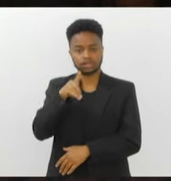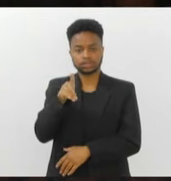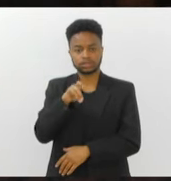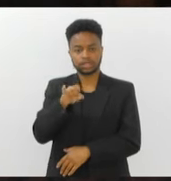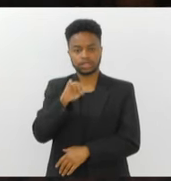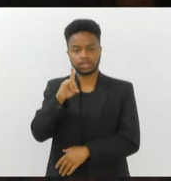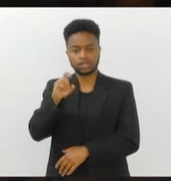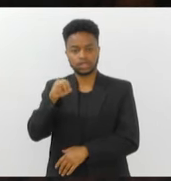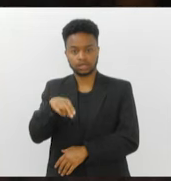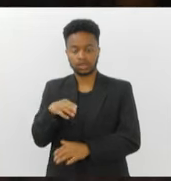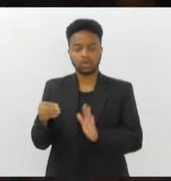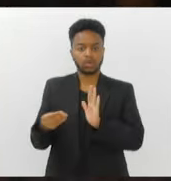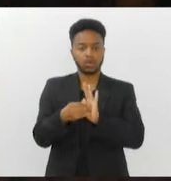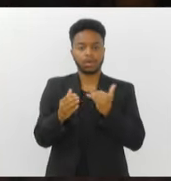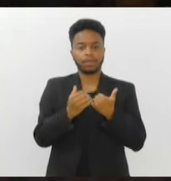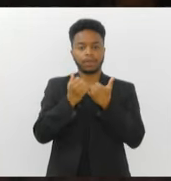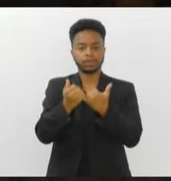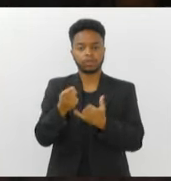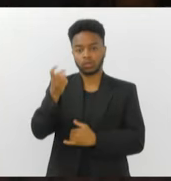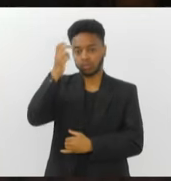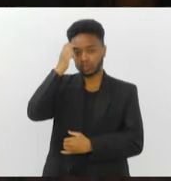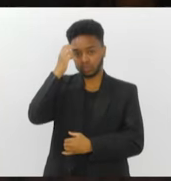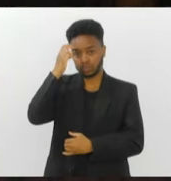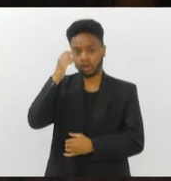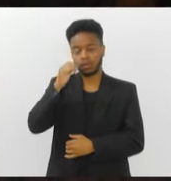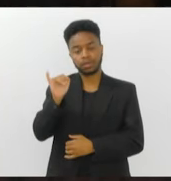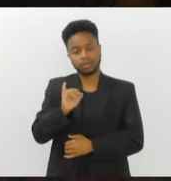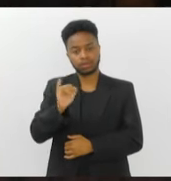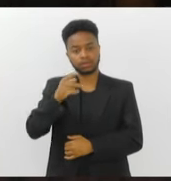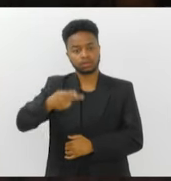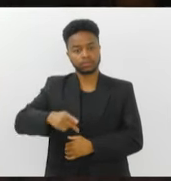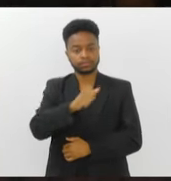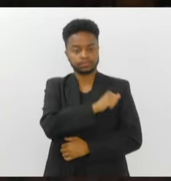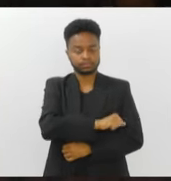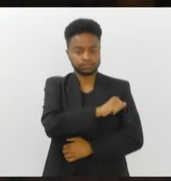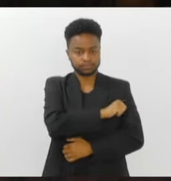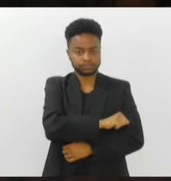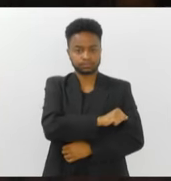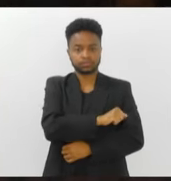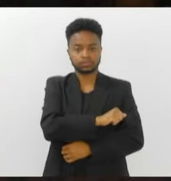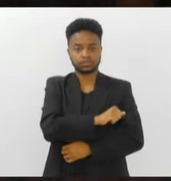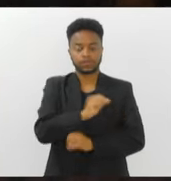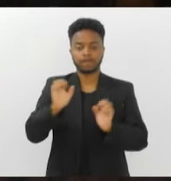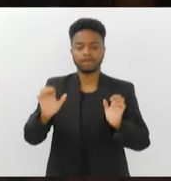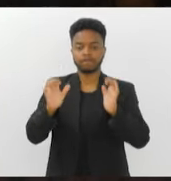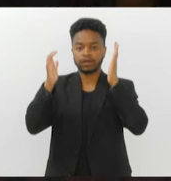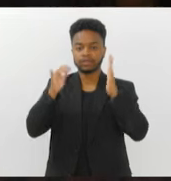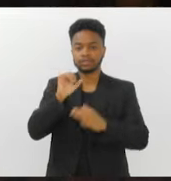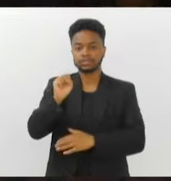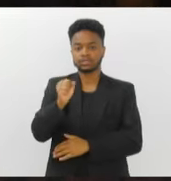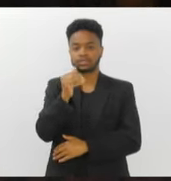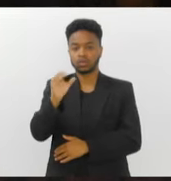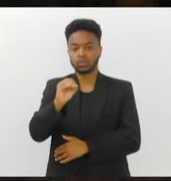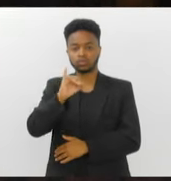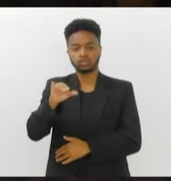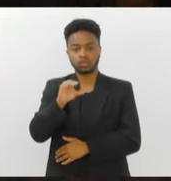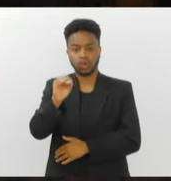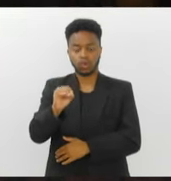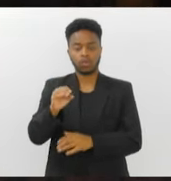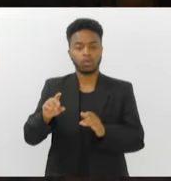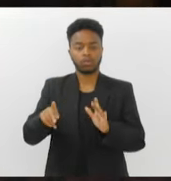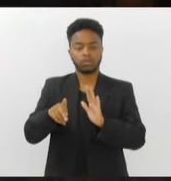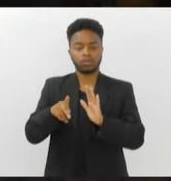que declara como patrimônio cultural de natureza imaterial do Estado do Rio de Janeiro a festa de São João Batista, em